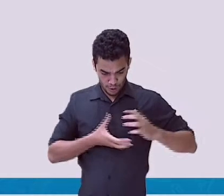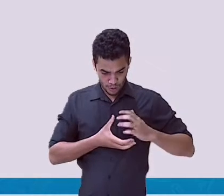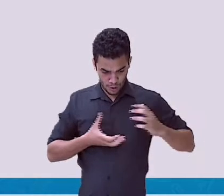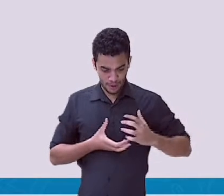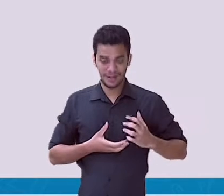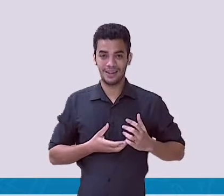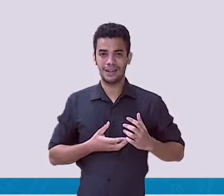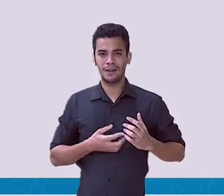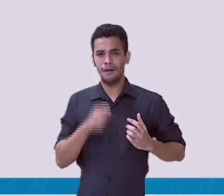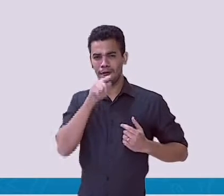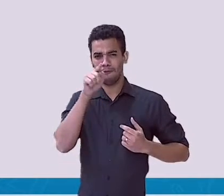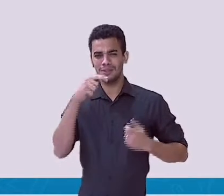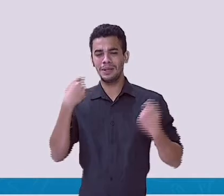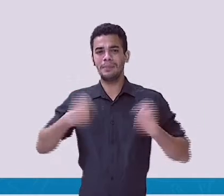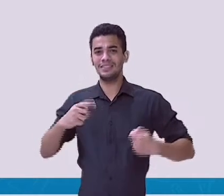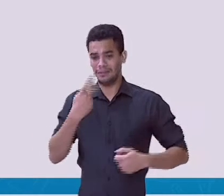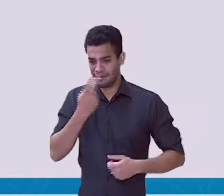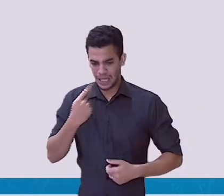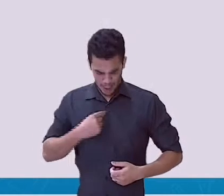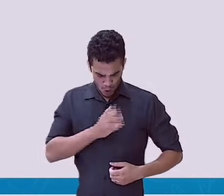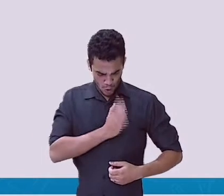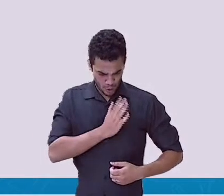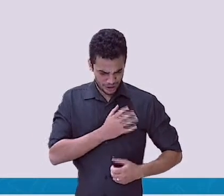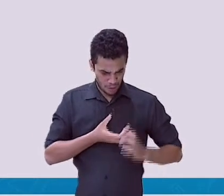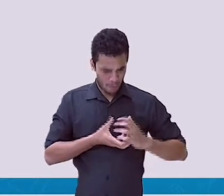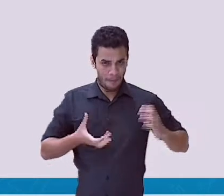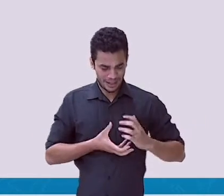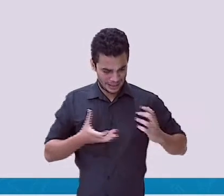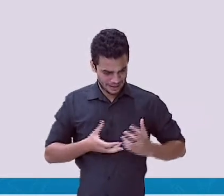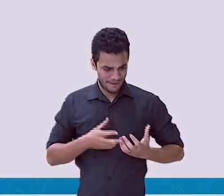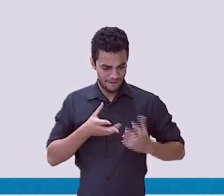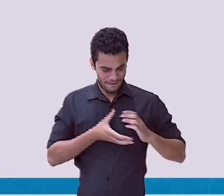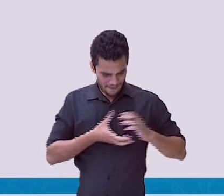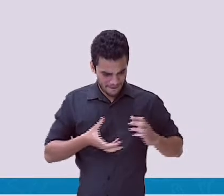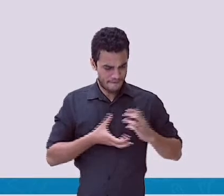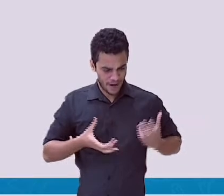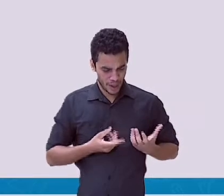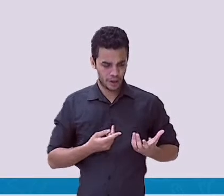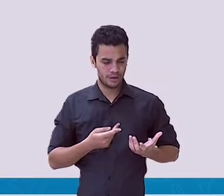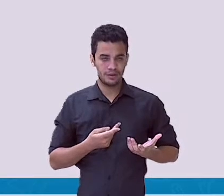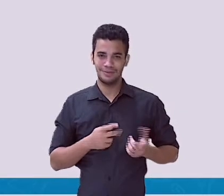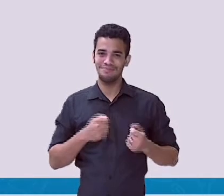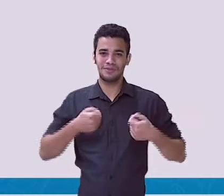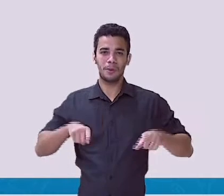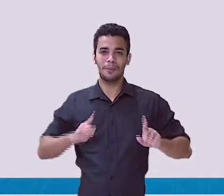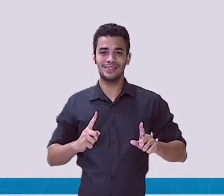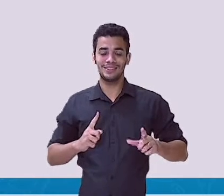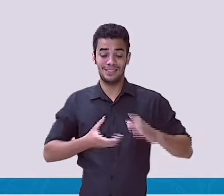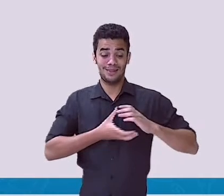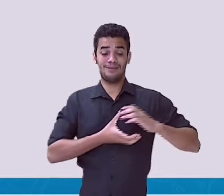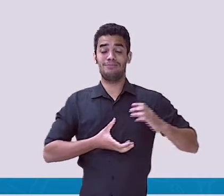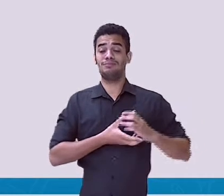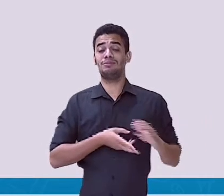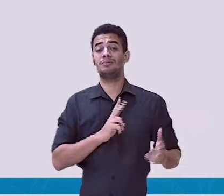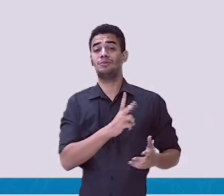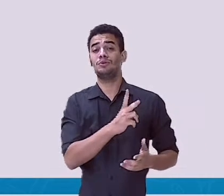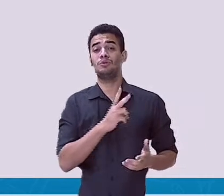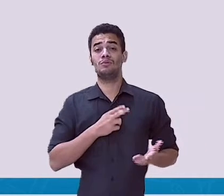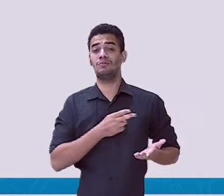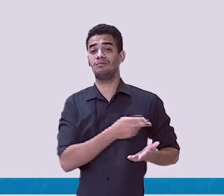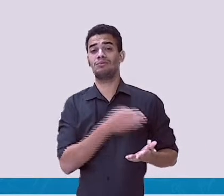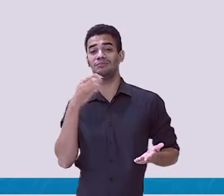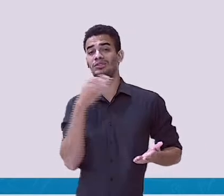filho, né? Você não fica ali, né? Se você não bater, eu vou morrer. Olha o músculo, tá funcionando? Não. Isso acontece de uma maneira muito involuntária. Então, ele